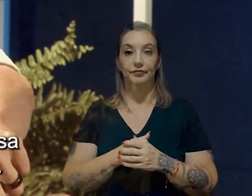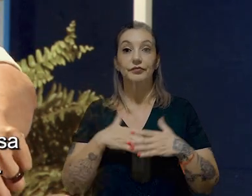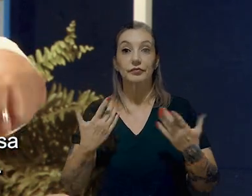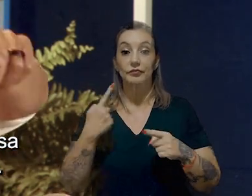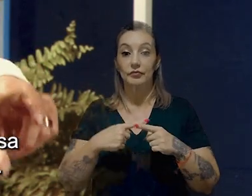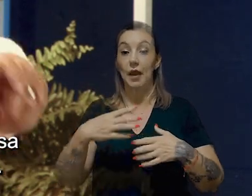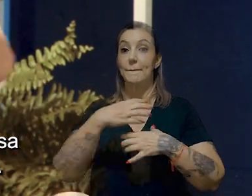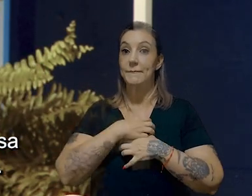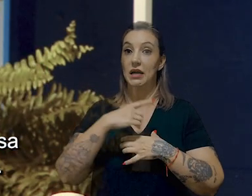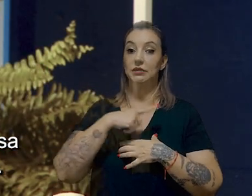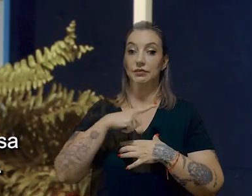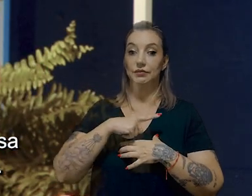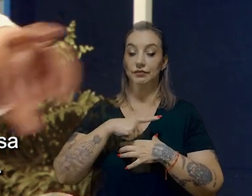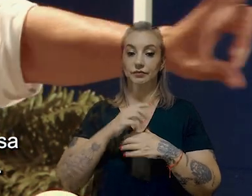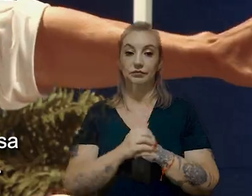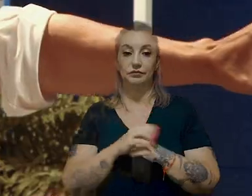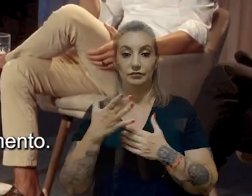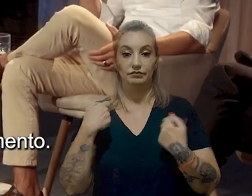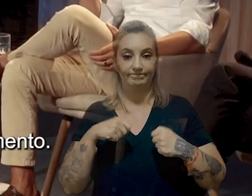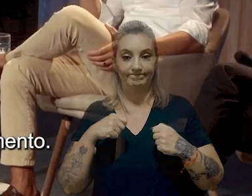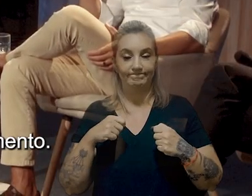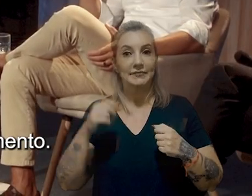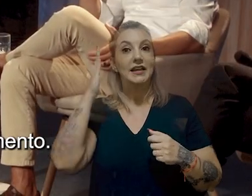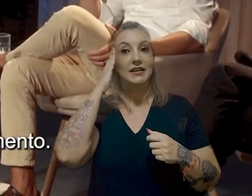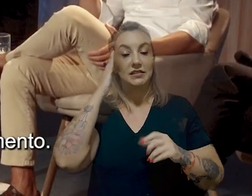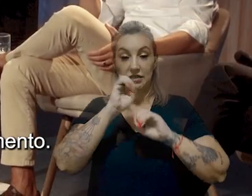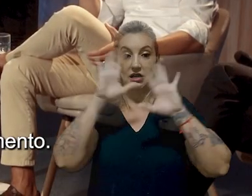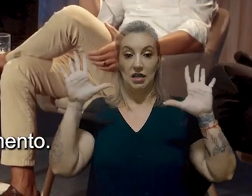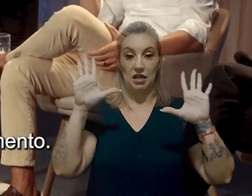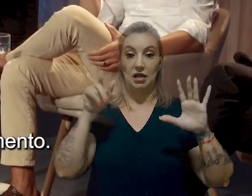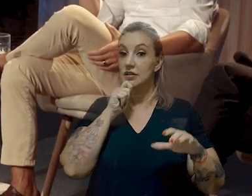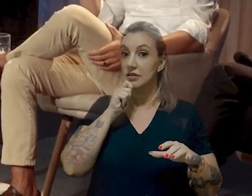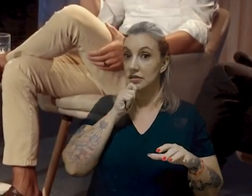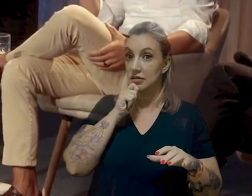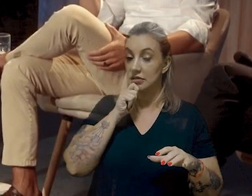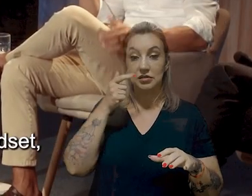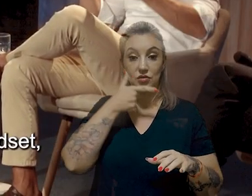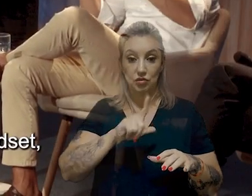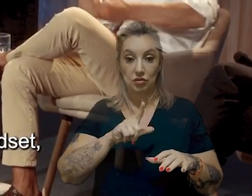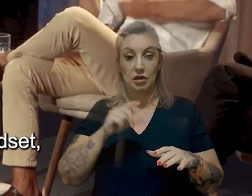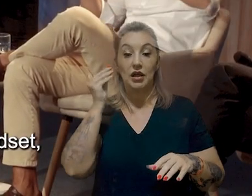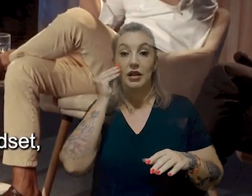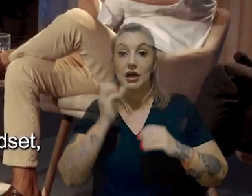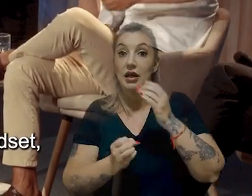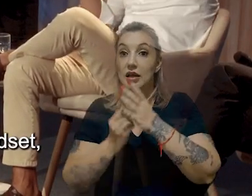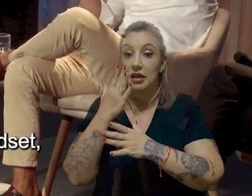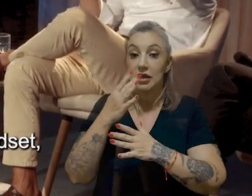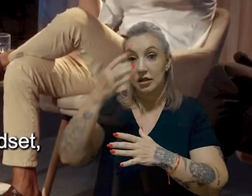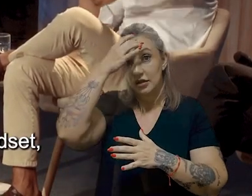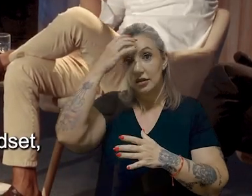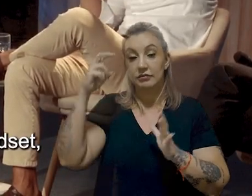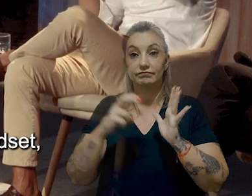seu problema porque aí você causa impacto você não vira distração Então você tem que ter esse discernimento a gente não tá lá ainda para ser muito Franco mas a gente tá tentando criar